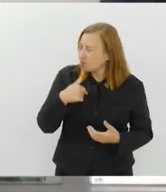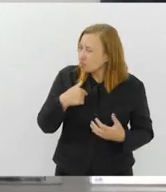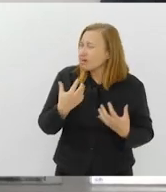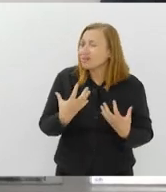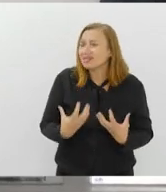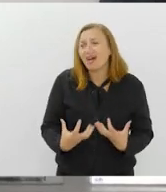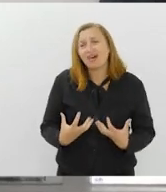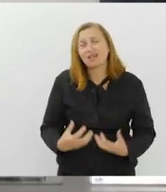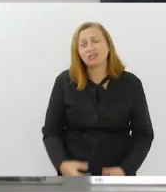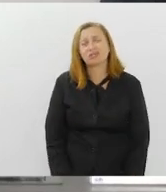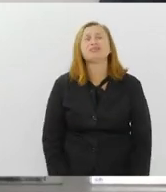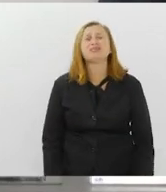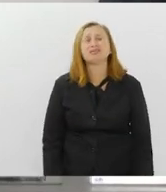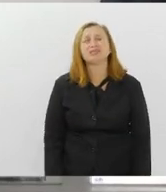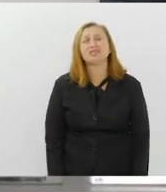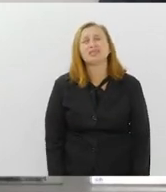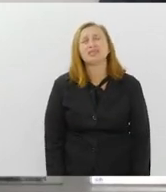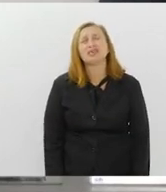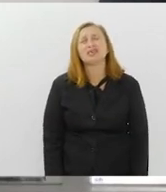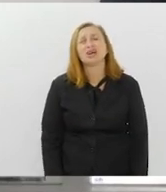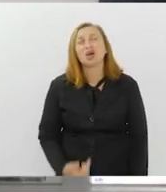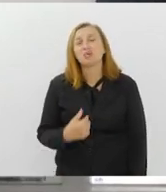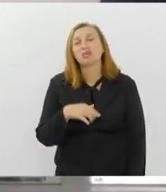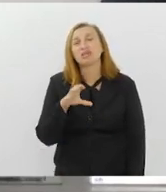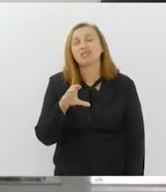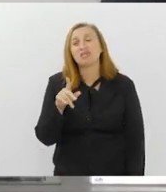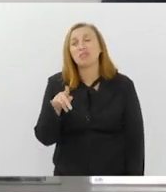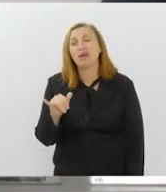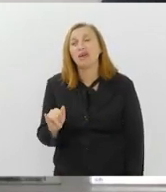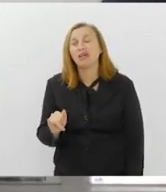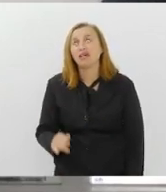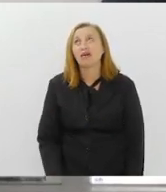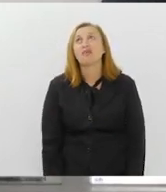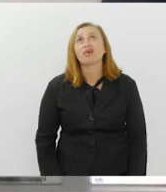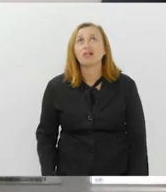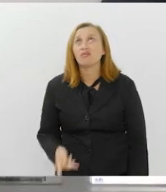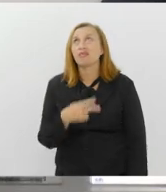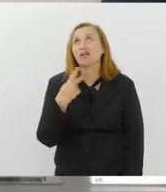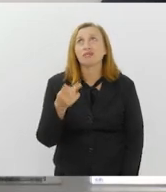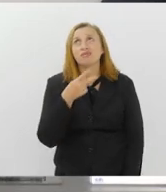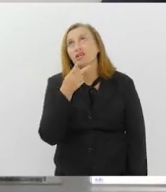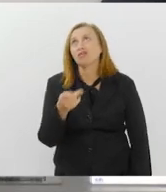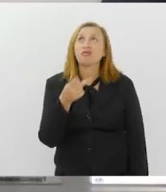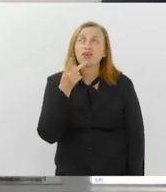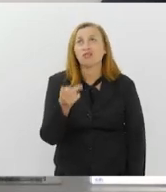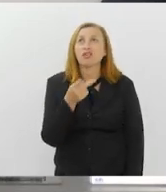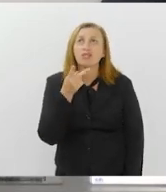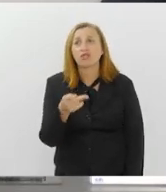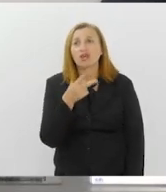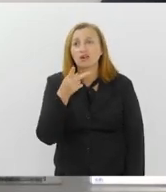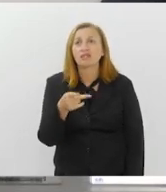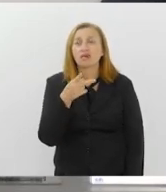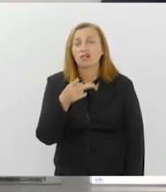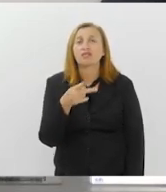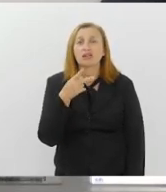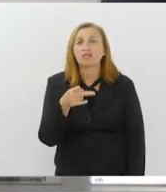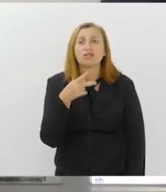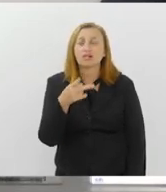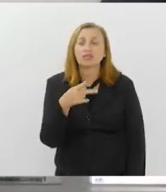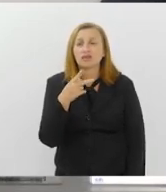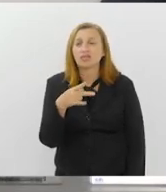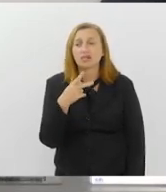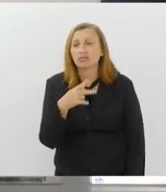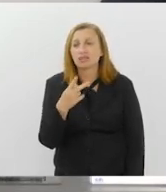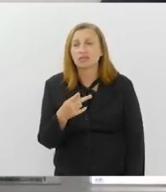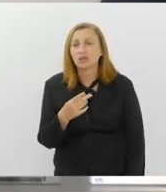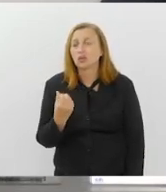sério. Eu tô aqui na CPI, a gente vai ficar chovendo molhado, falando tem efetivo, não atende telefone, dá